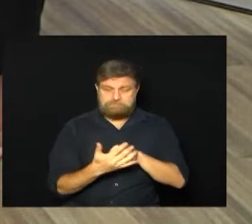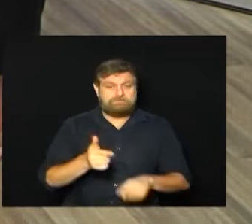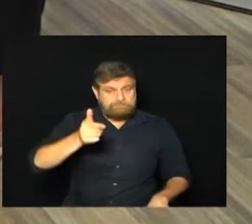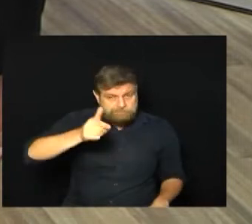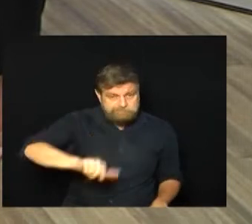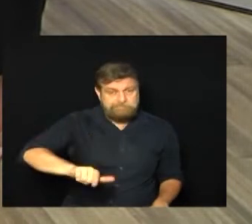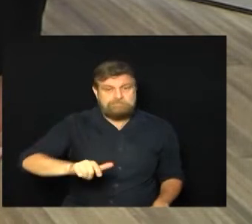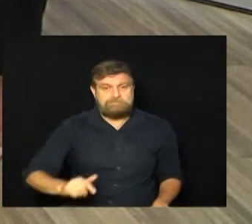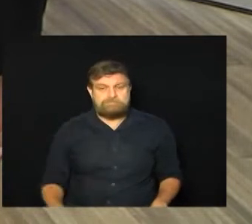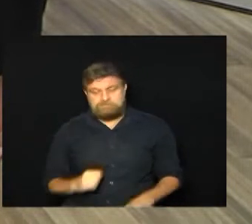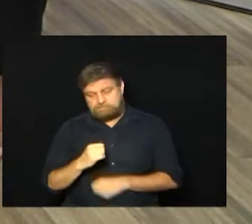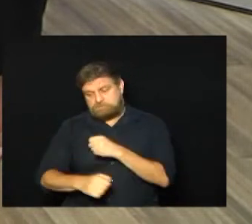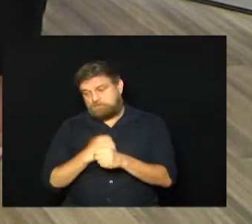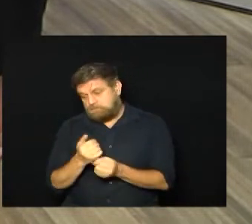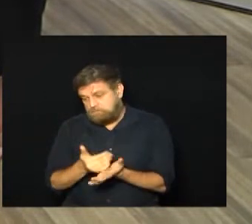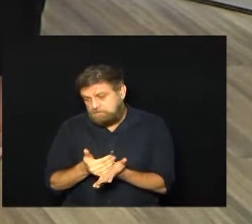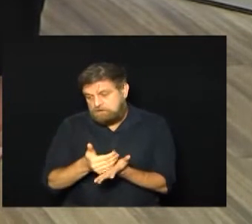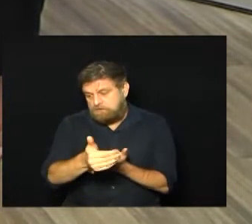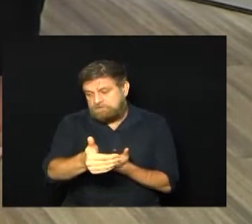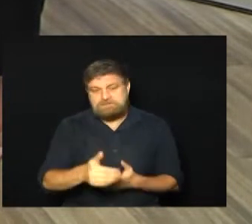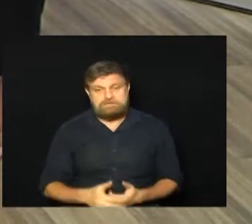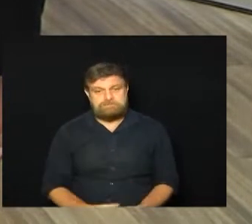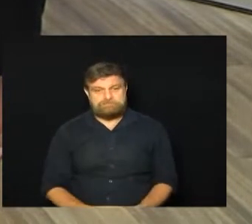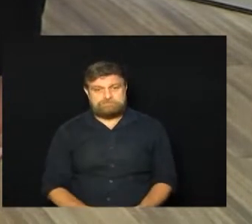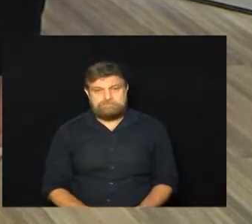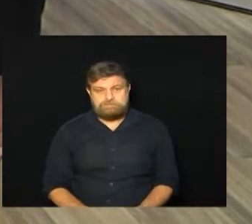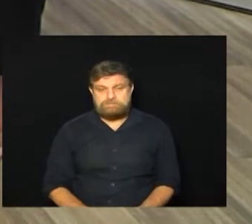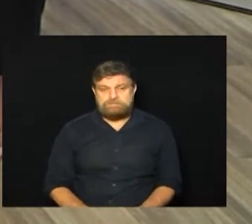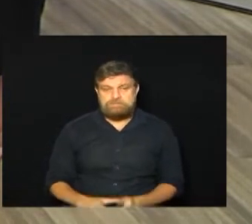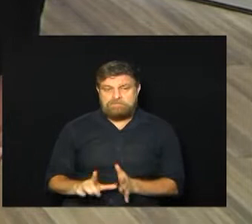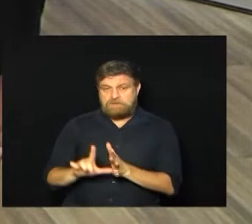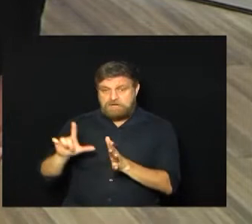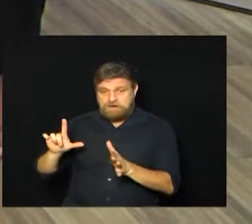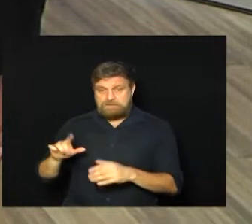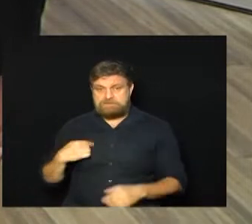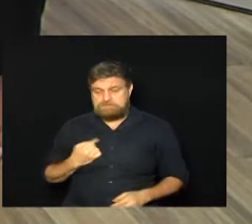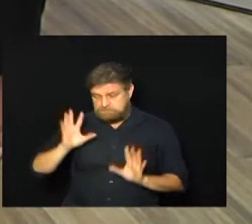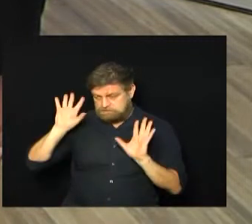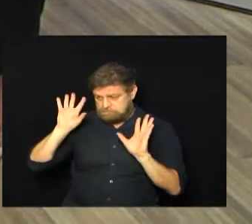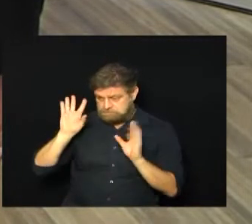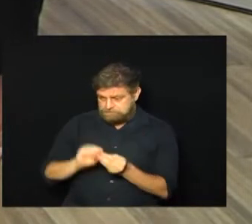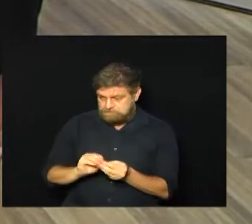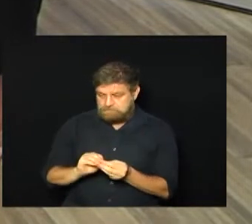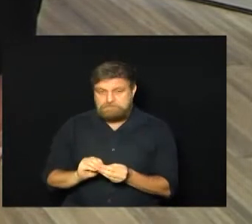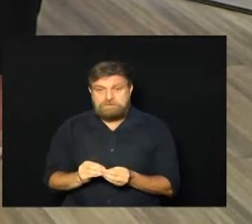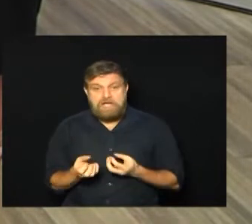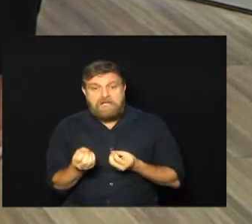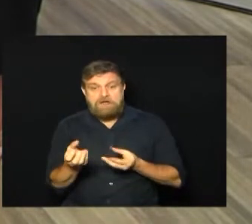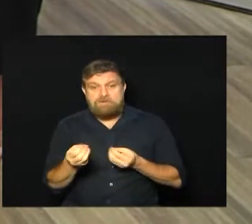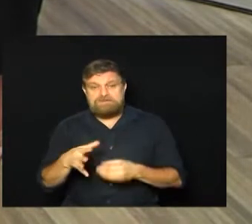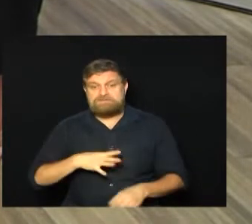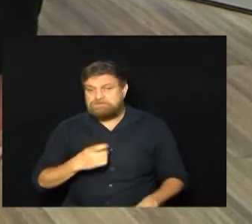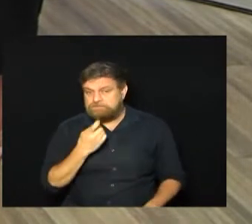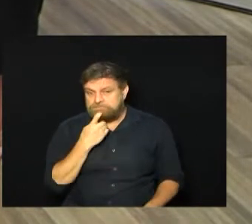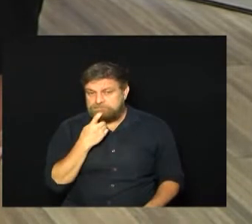novamente no início do ano agora de 2022. E Vivi, antes de encerrarmos as notícias da metrópole de Campinas,